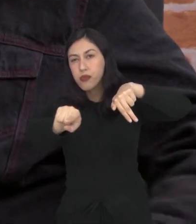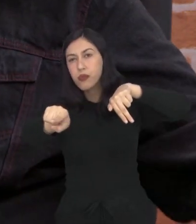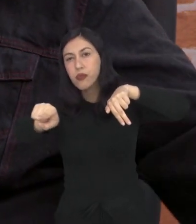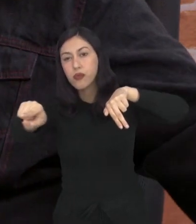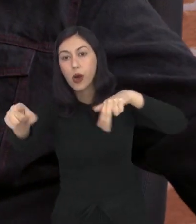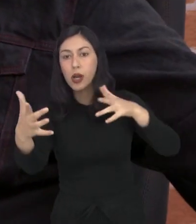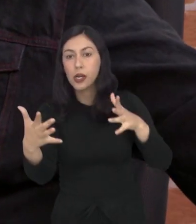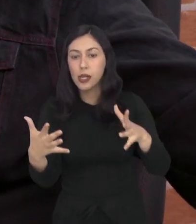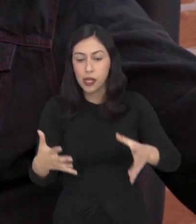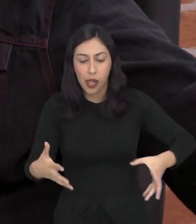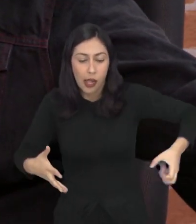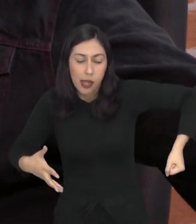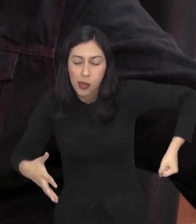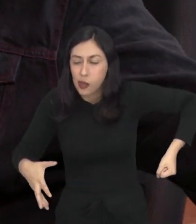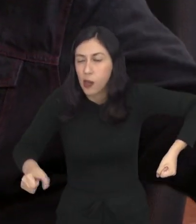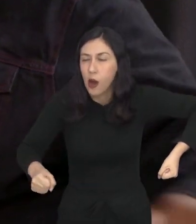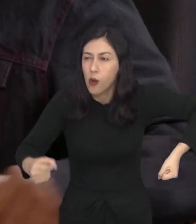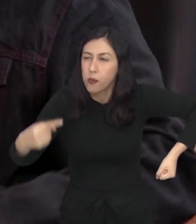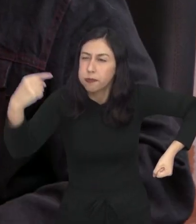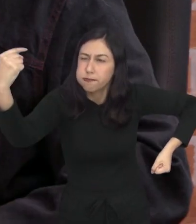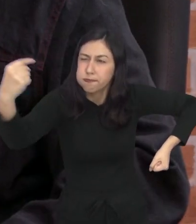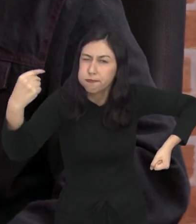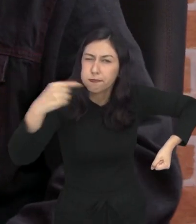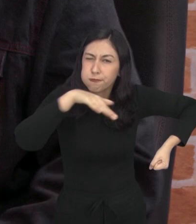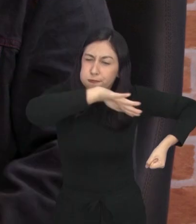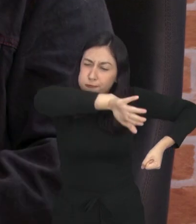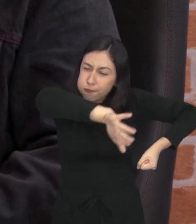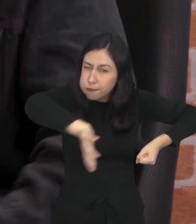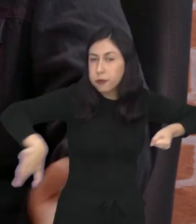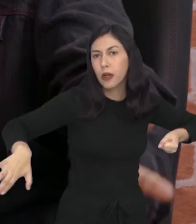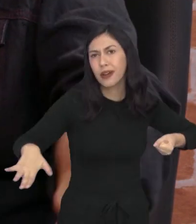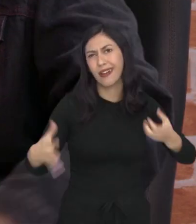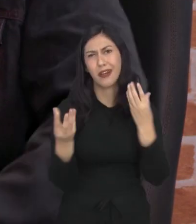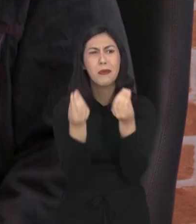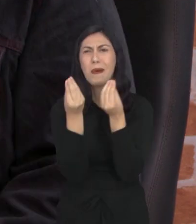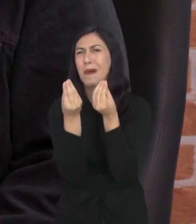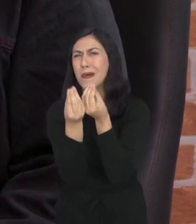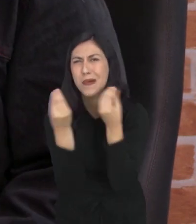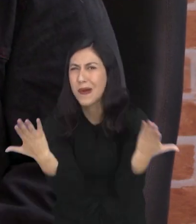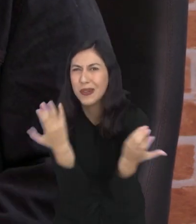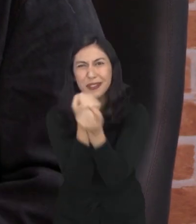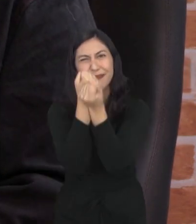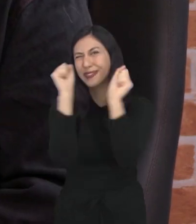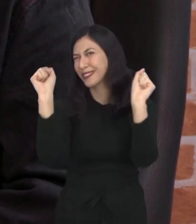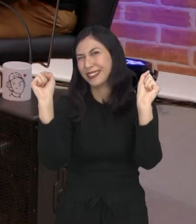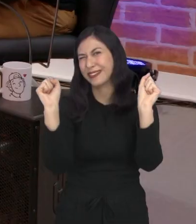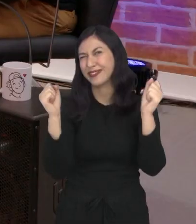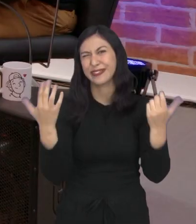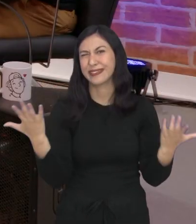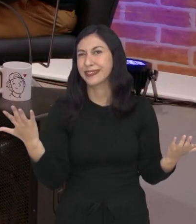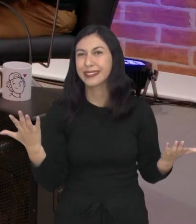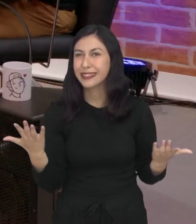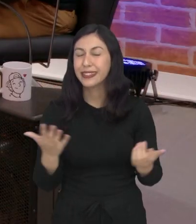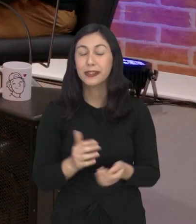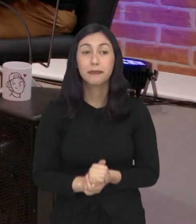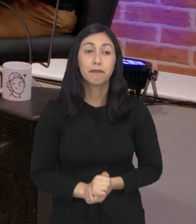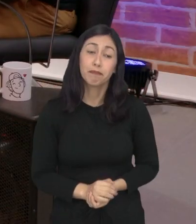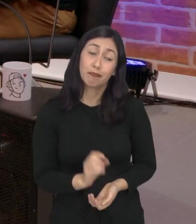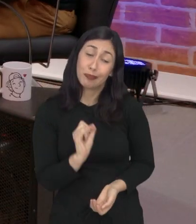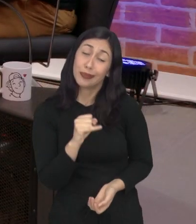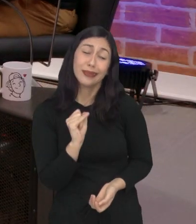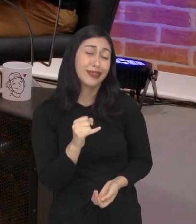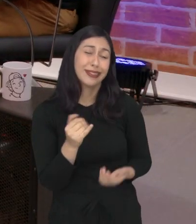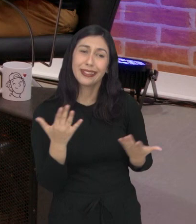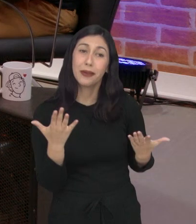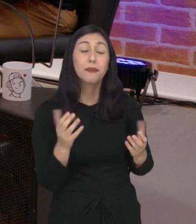pendurado no submarino e pendurado no míssil vai desviando com a mão, acho que no 8º filme isso. Cara, o que é ir pro espaço de carro, velho? Isso é verdade. Então, assim,